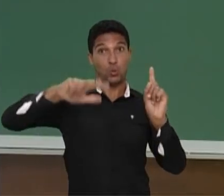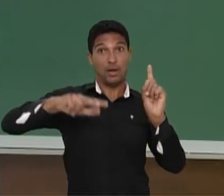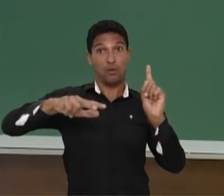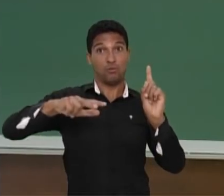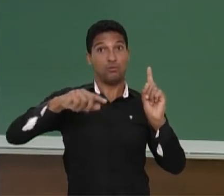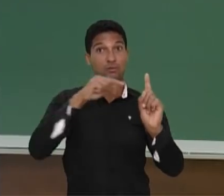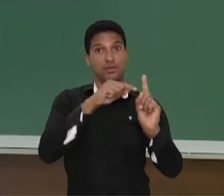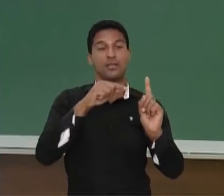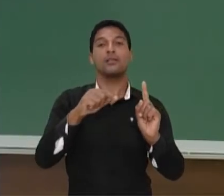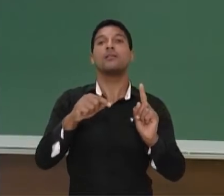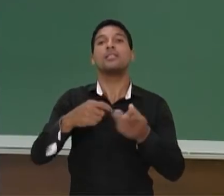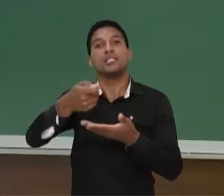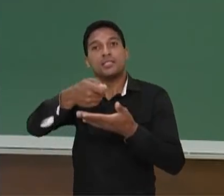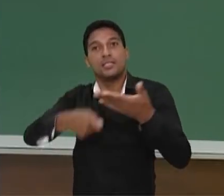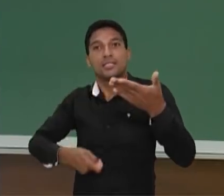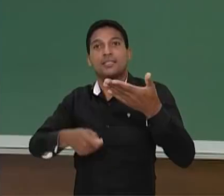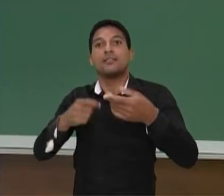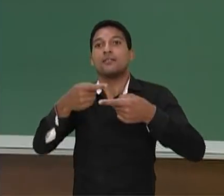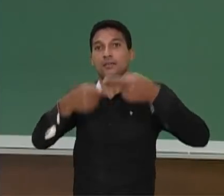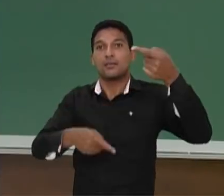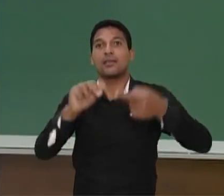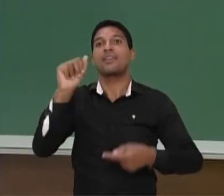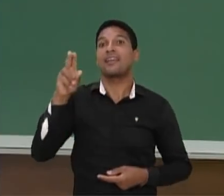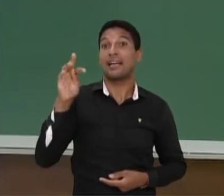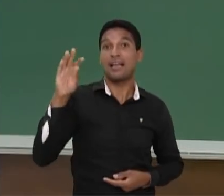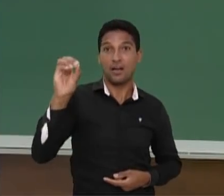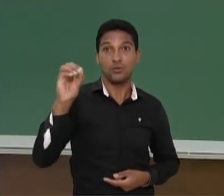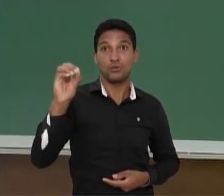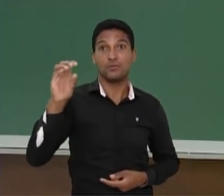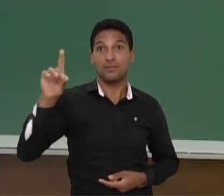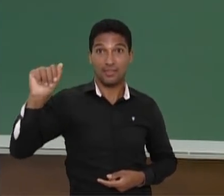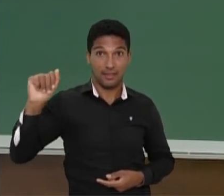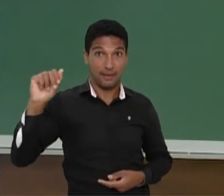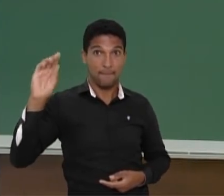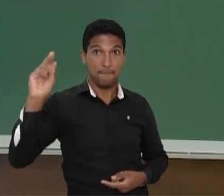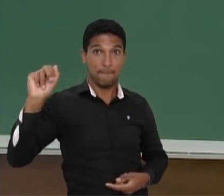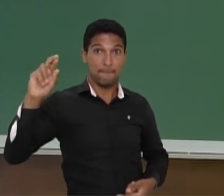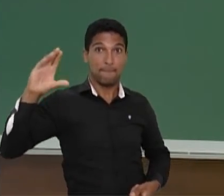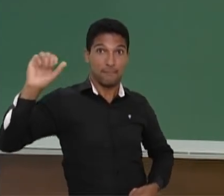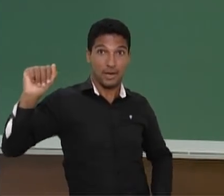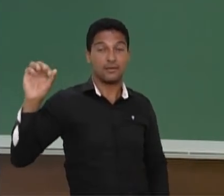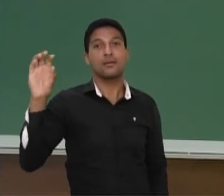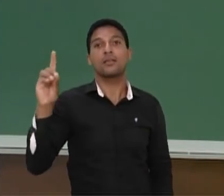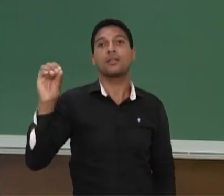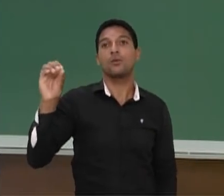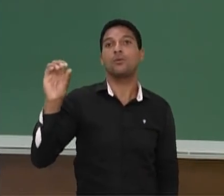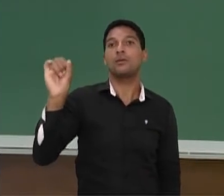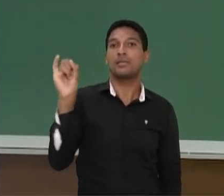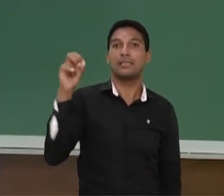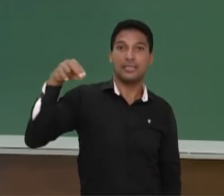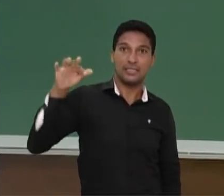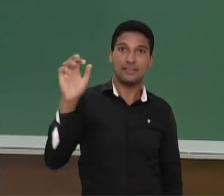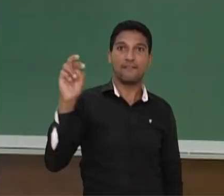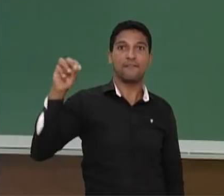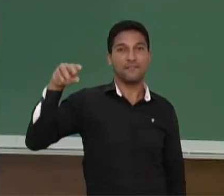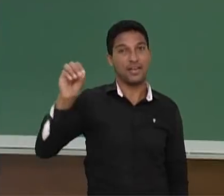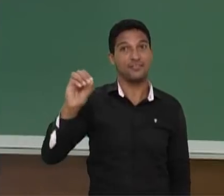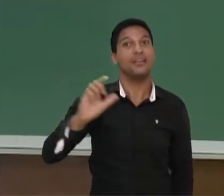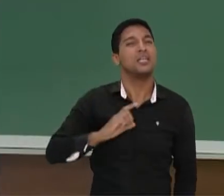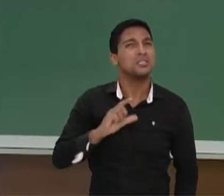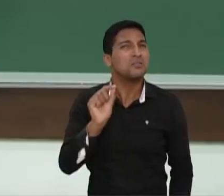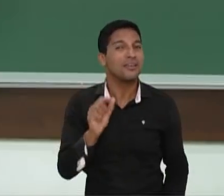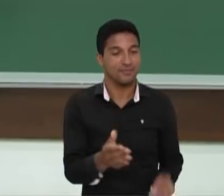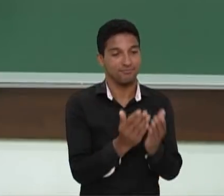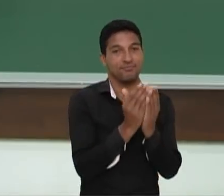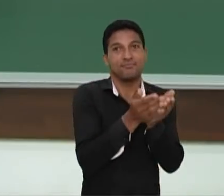vimos aqui uma peça dele, o Alto da Barca do Inferno, né? A qual tinha duas barcas. Uma ia para onde